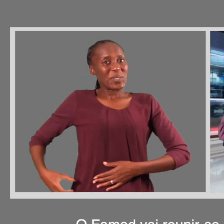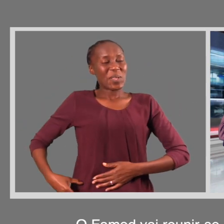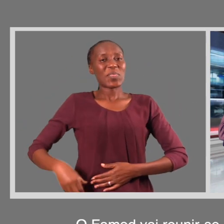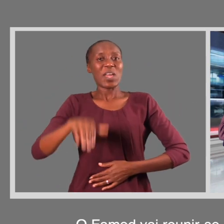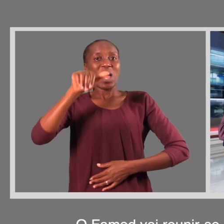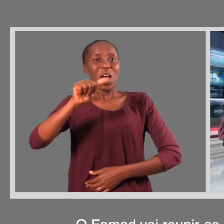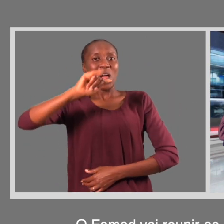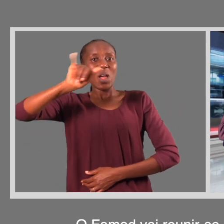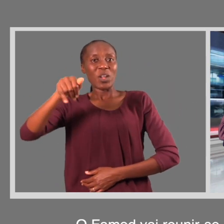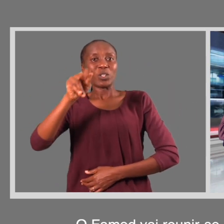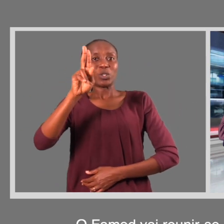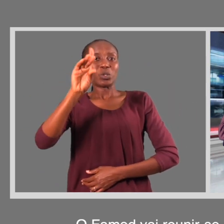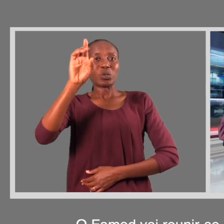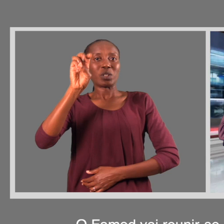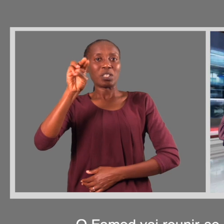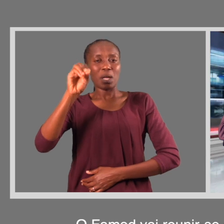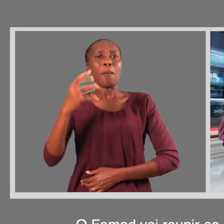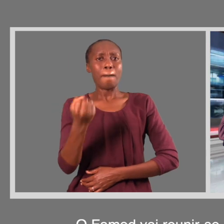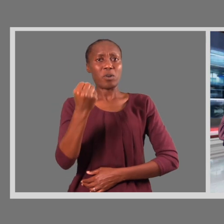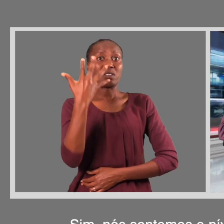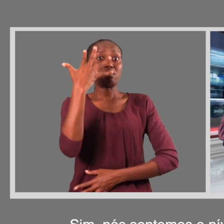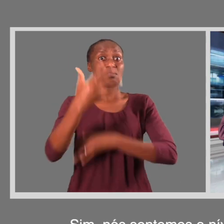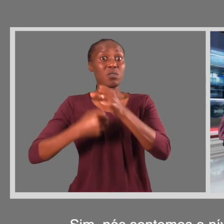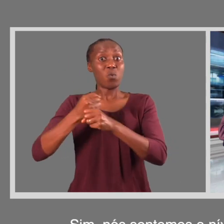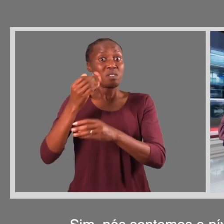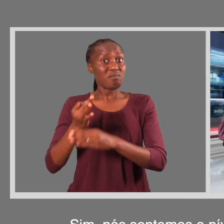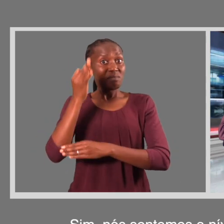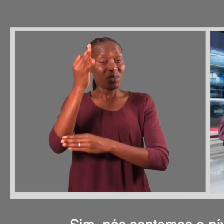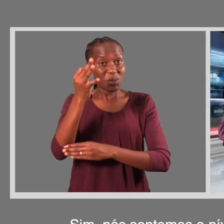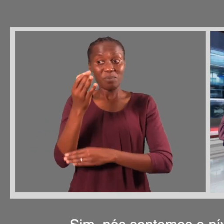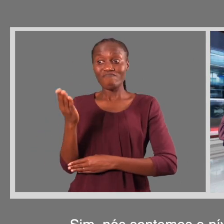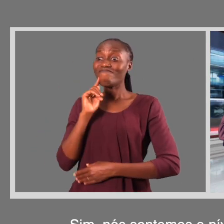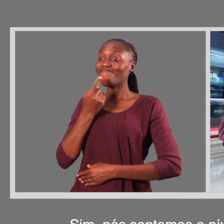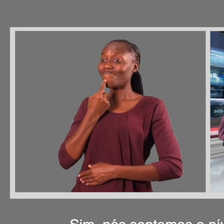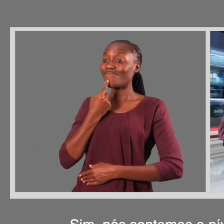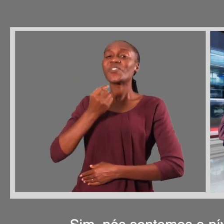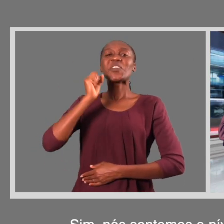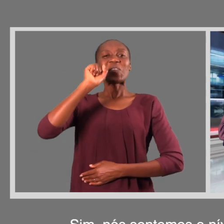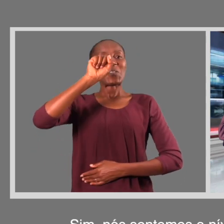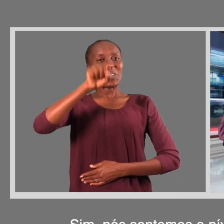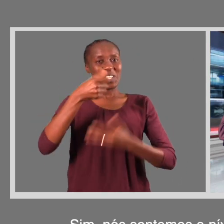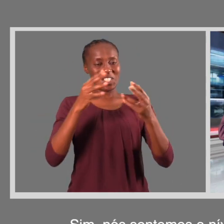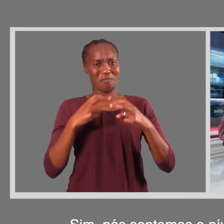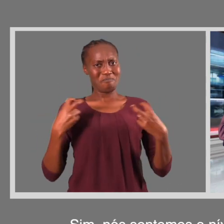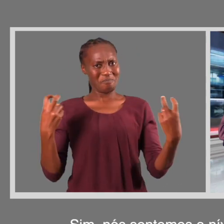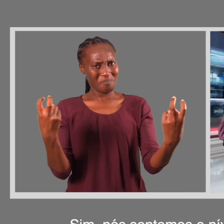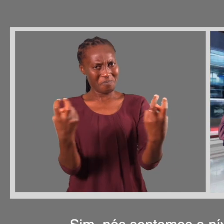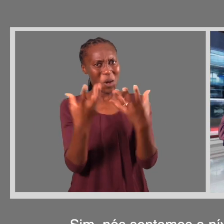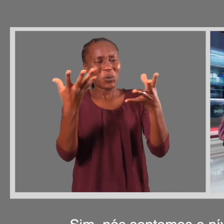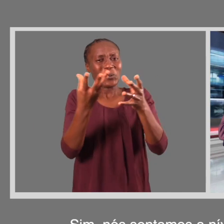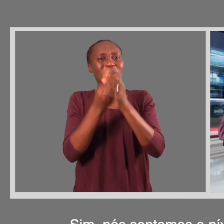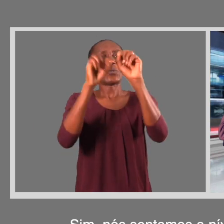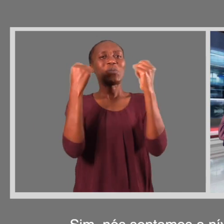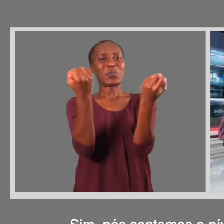candidatar para mais cinco anos à frente de FAMOD? Sim, nós sentamos ao nível da Ajudemo, e